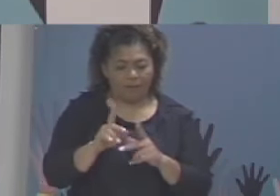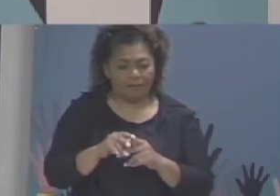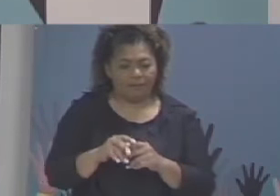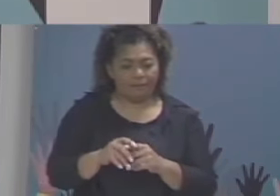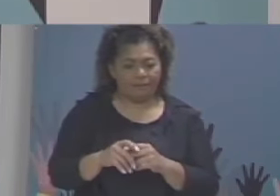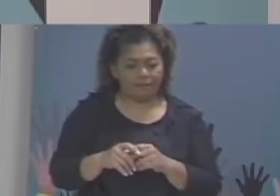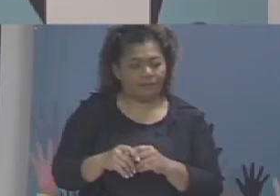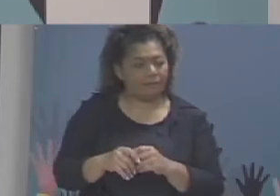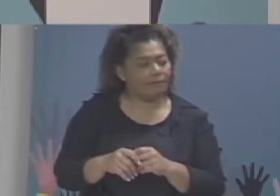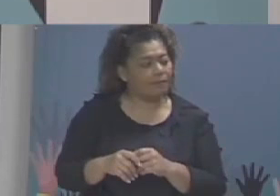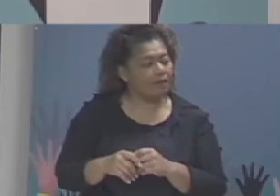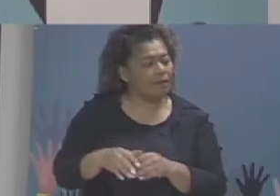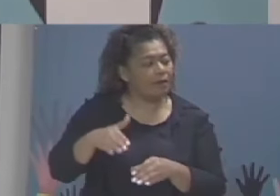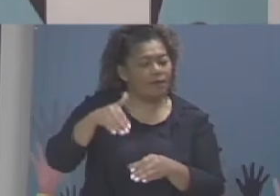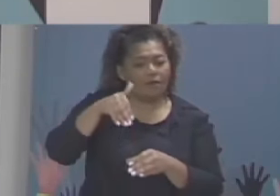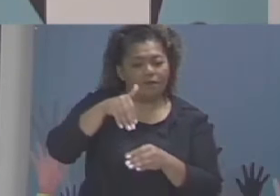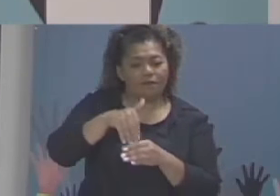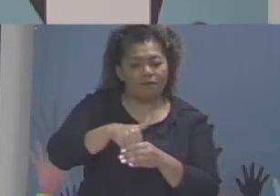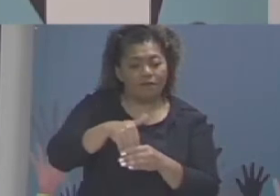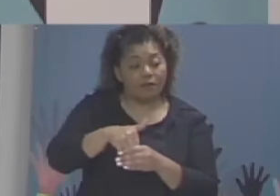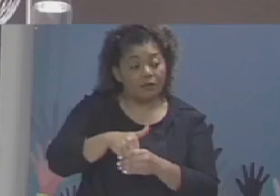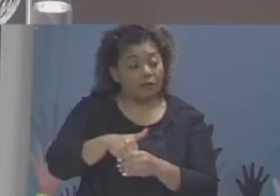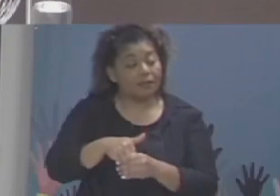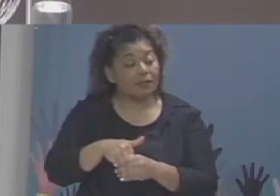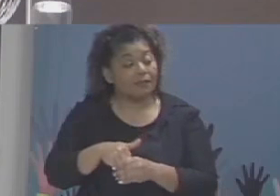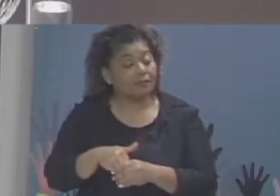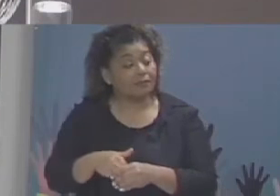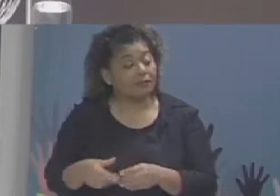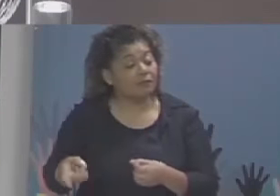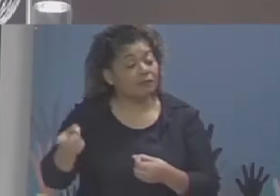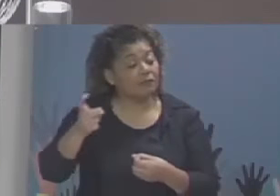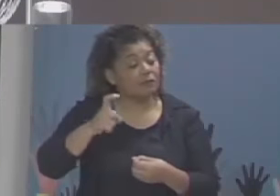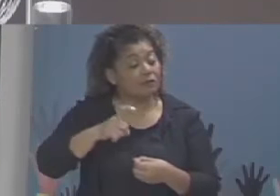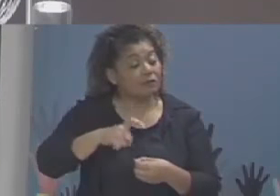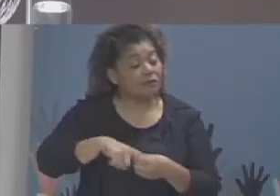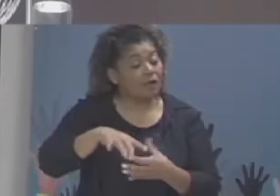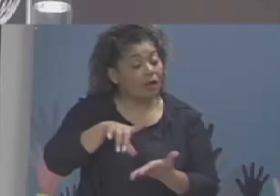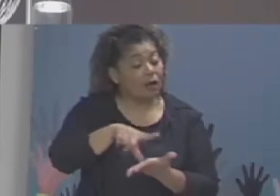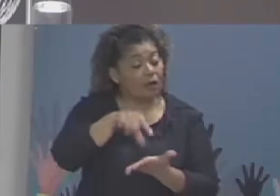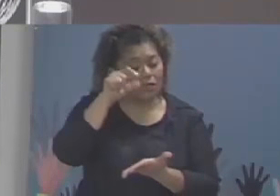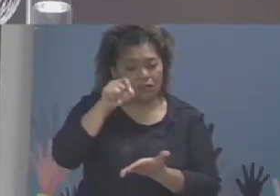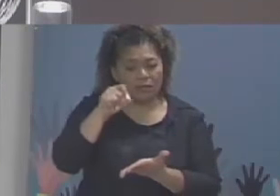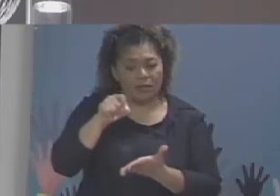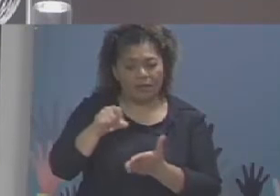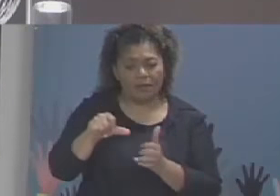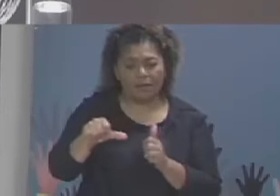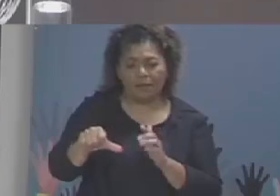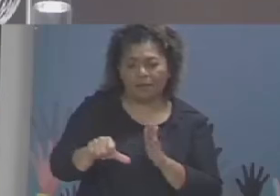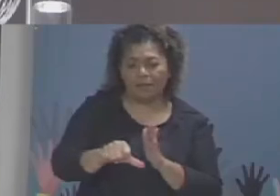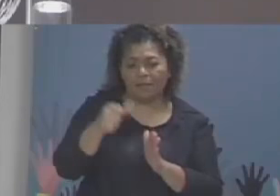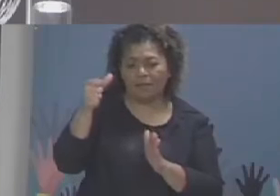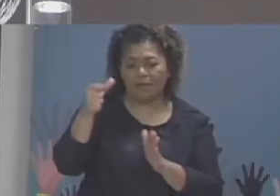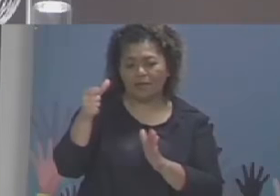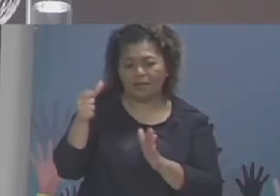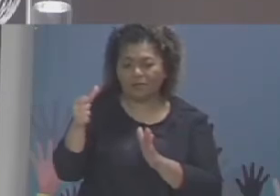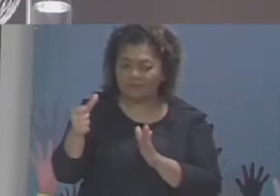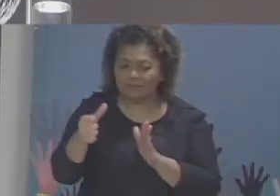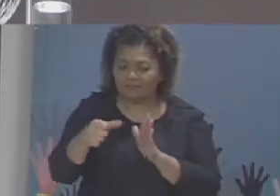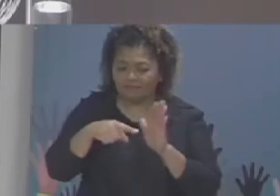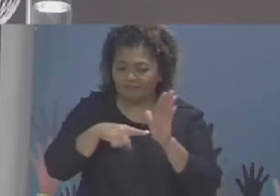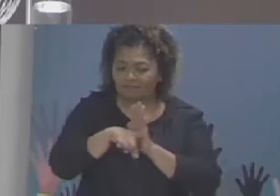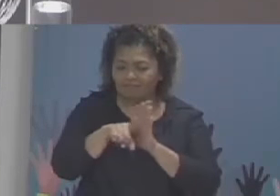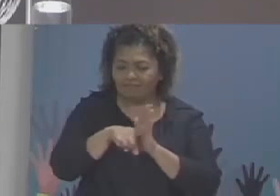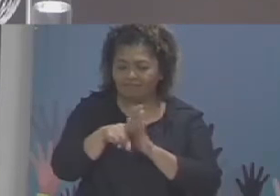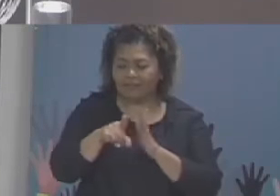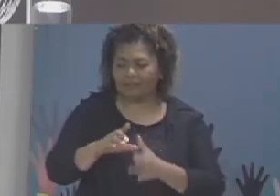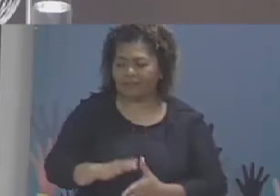voltar para o sorteio, para o primeiro eixo. Nós, já, no horário, como é que nós vamos...